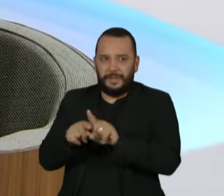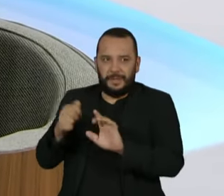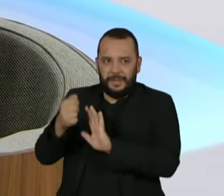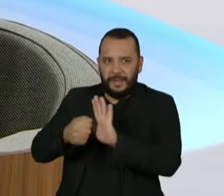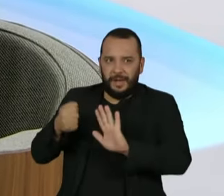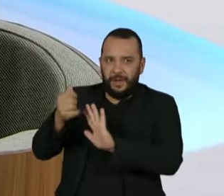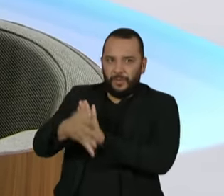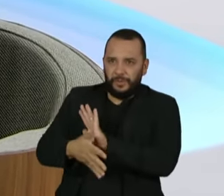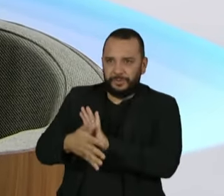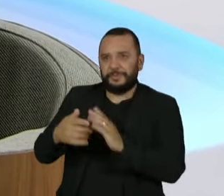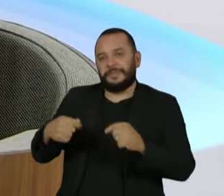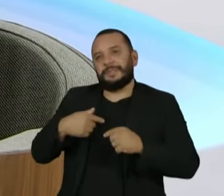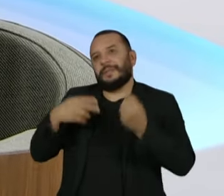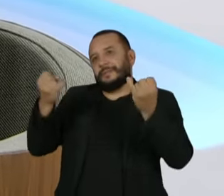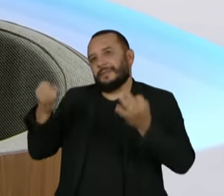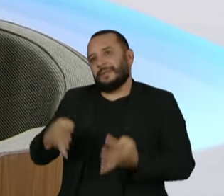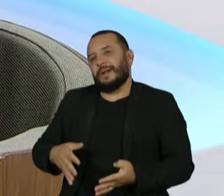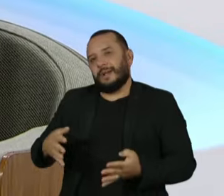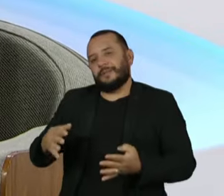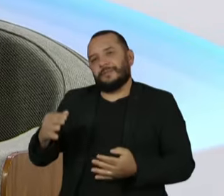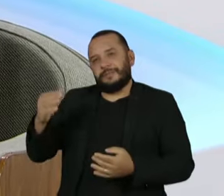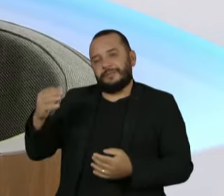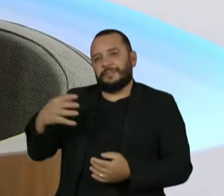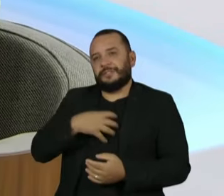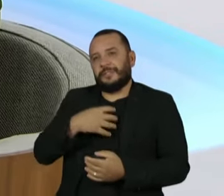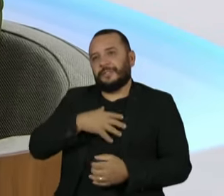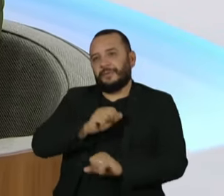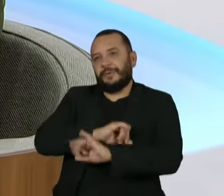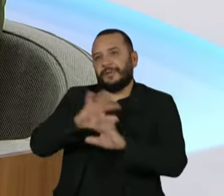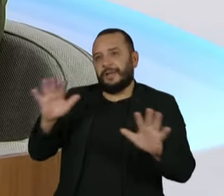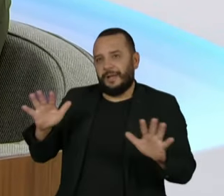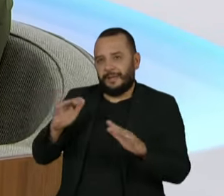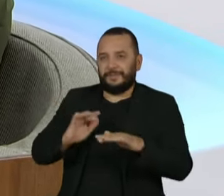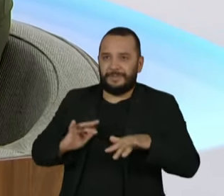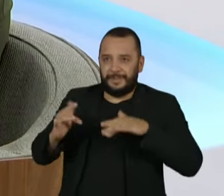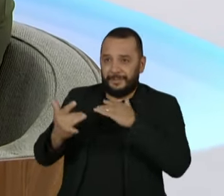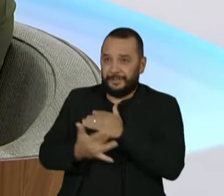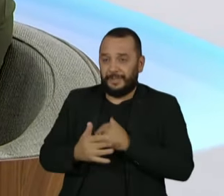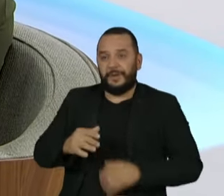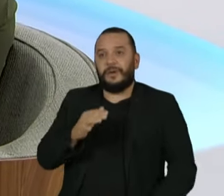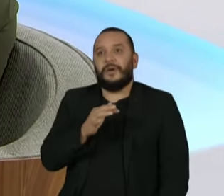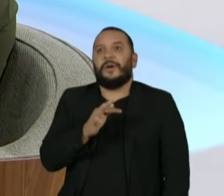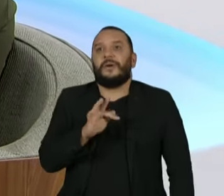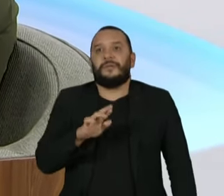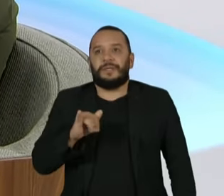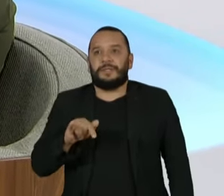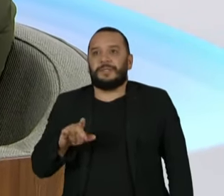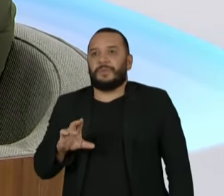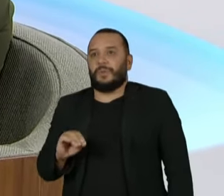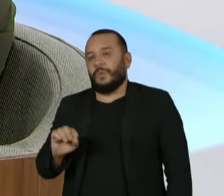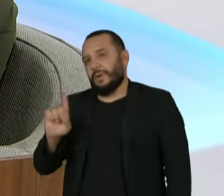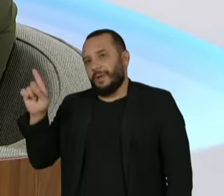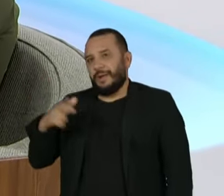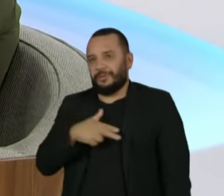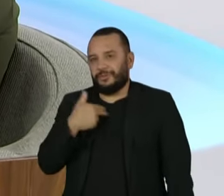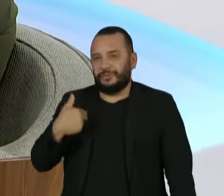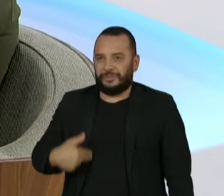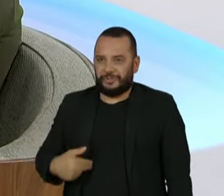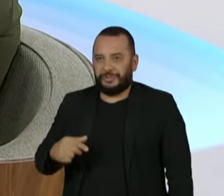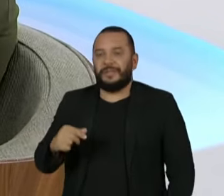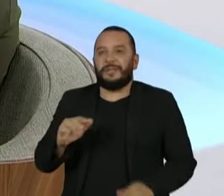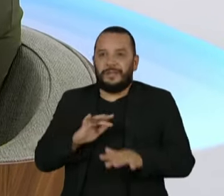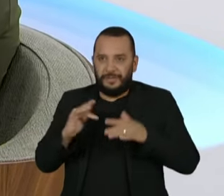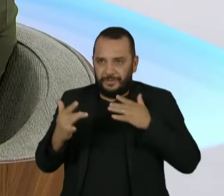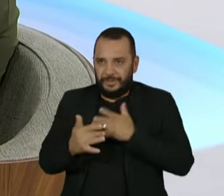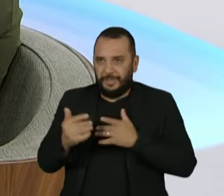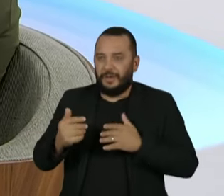tendo que ser explicados de uma forma bem objetiva pelas redes aliás Francisco na China as redes sociais tem que